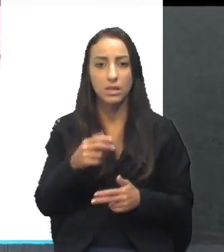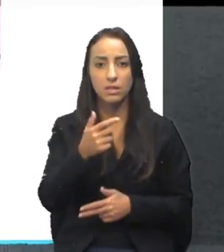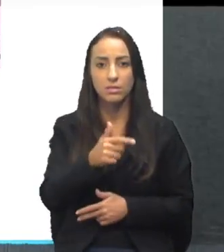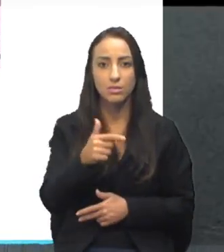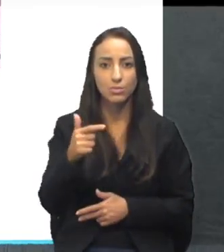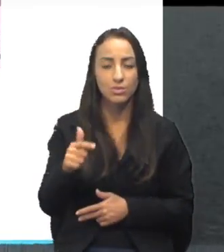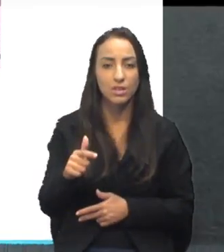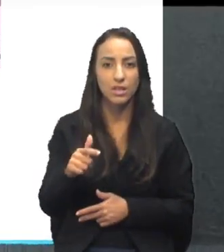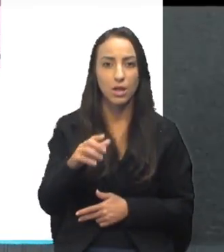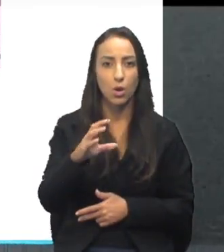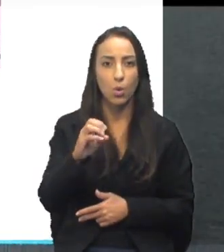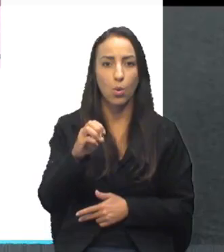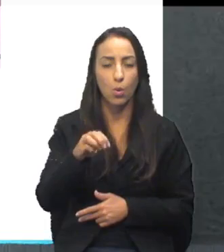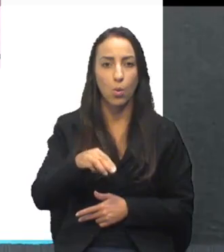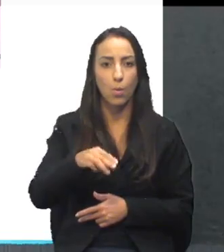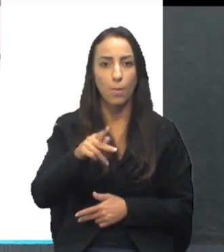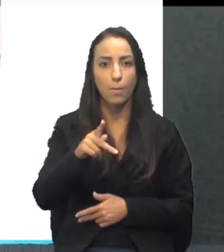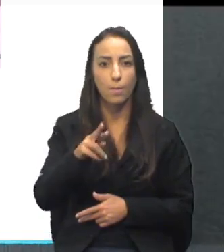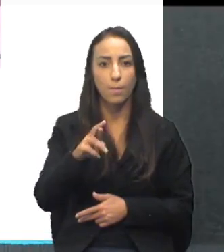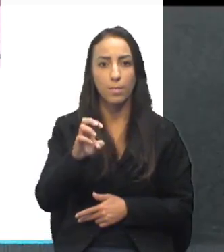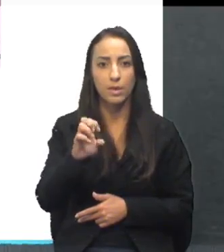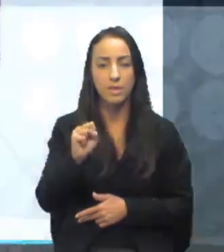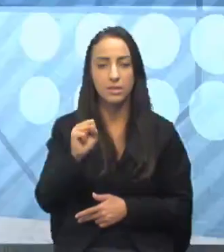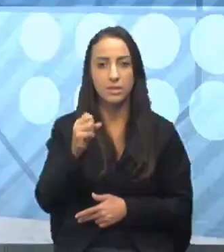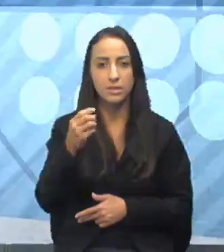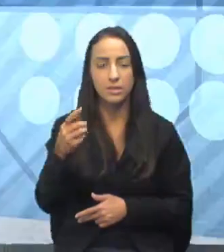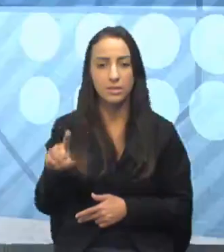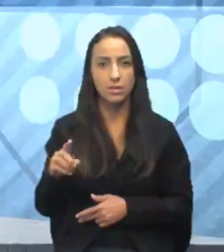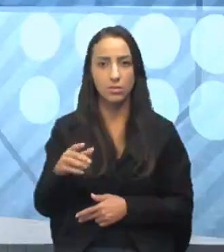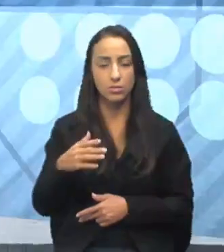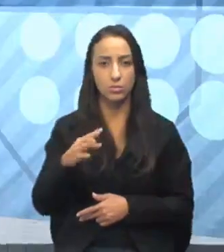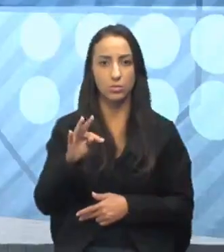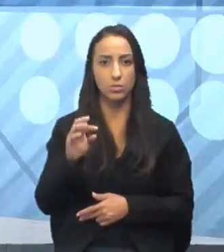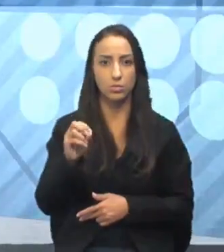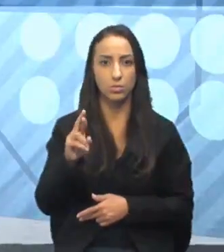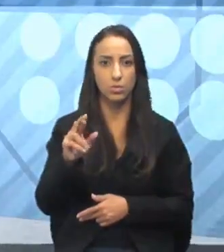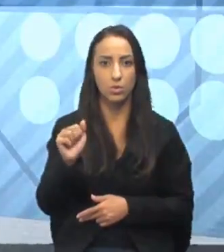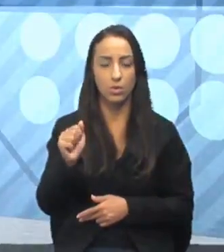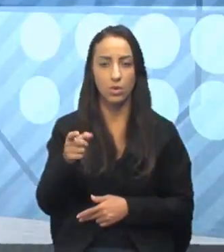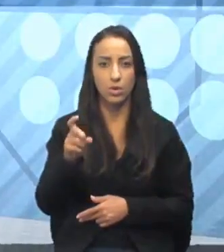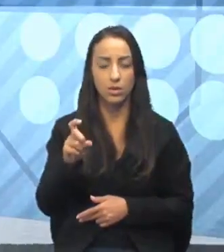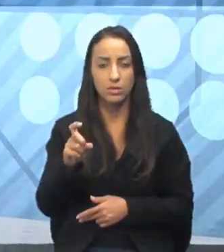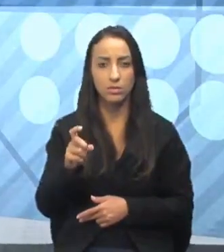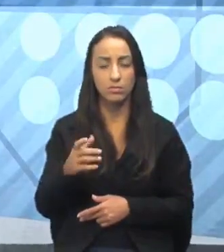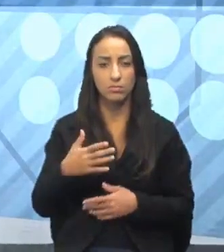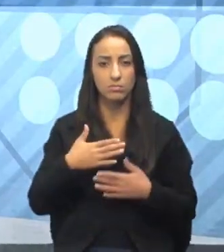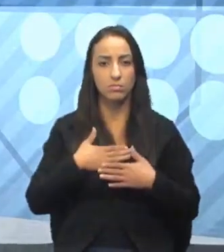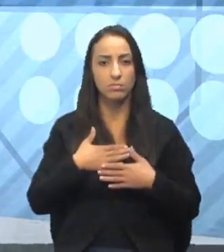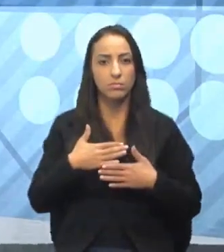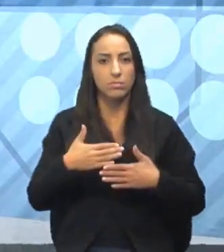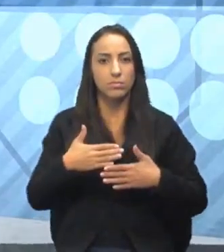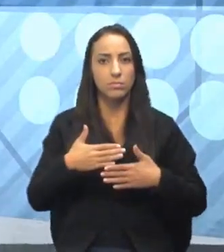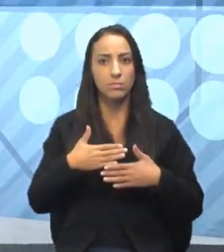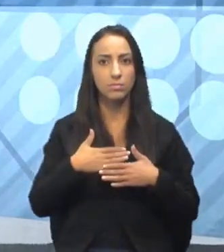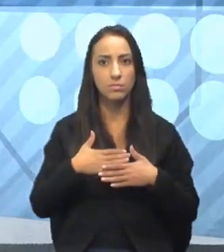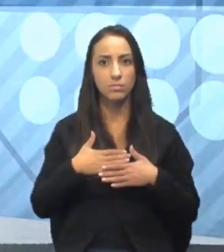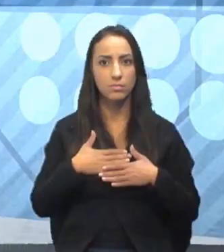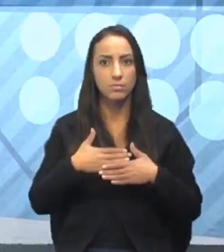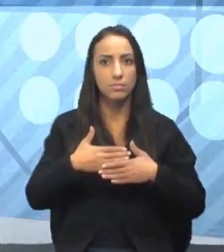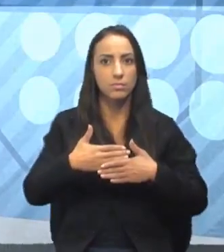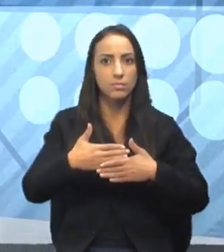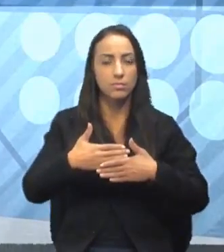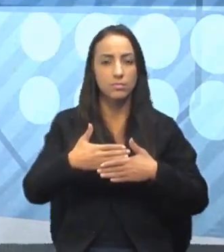compressão da caixa torácica, portanto, ela se mantém flexível, ela